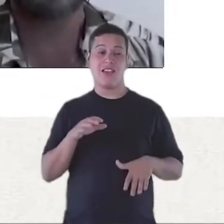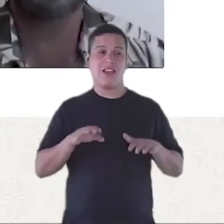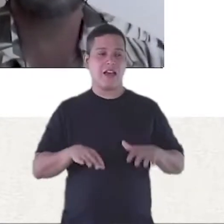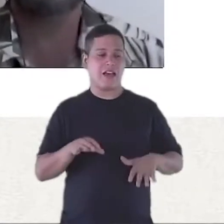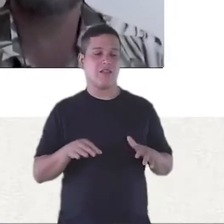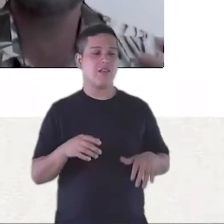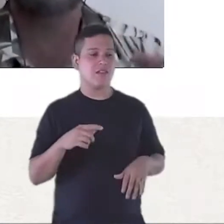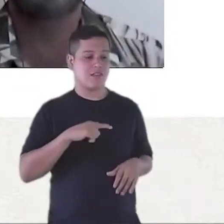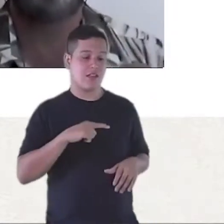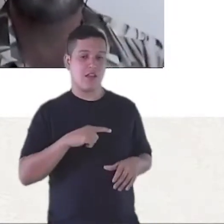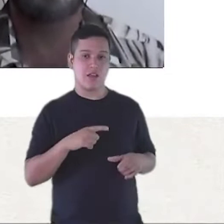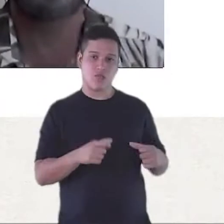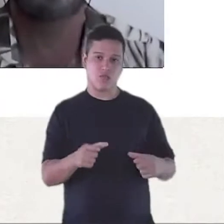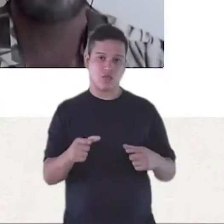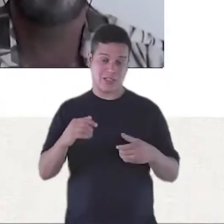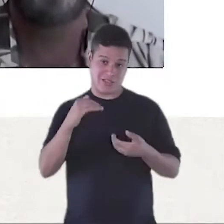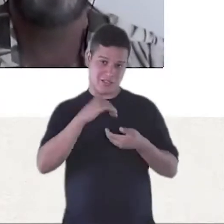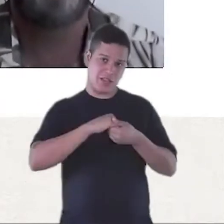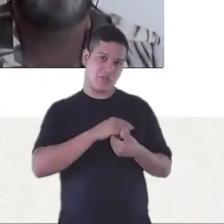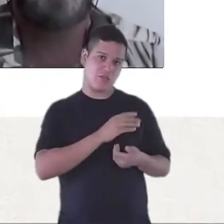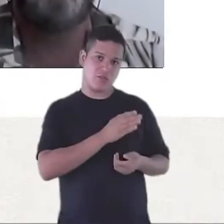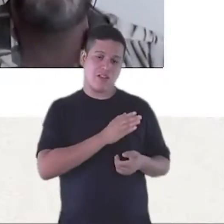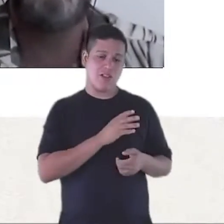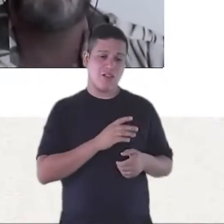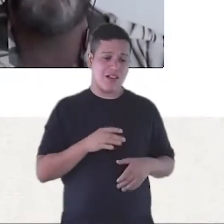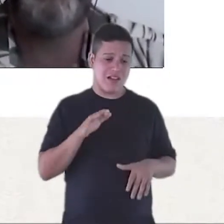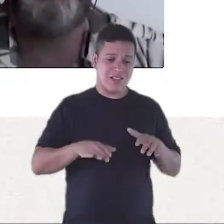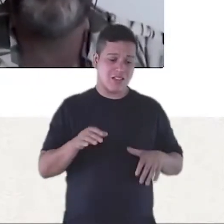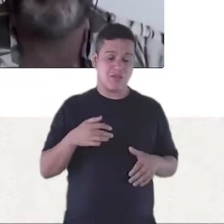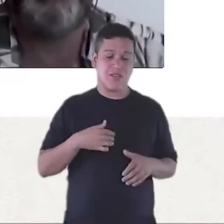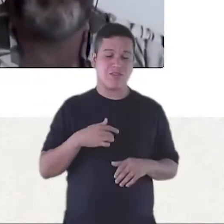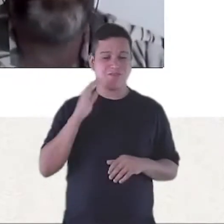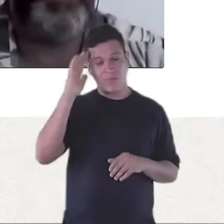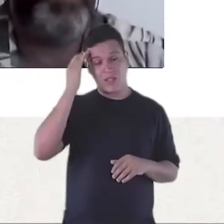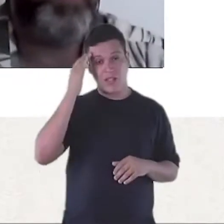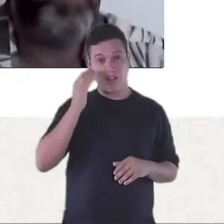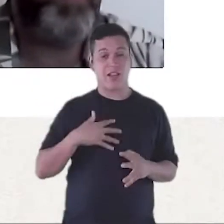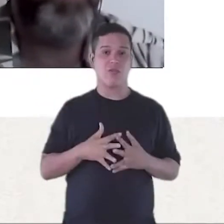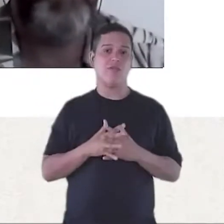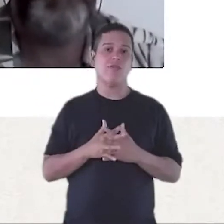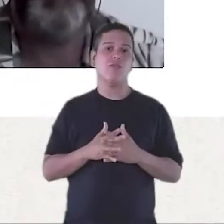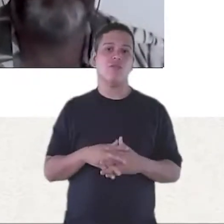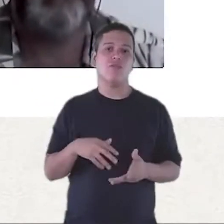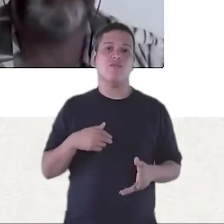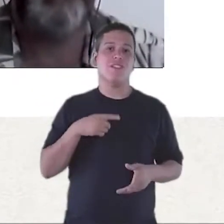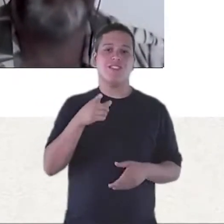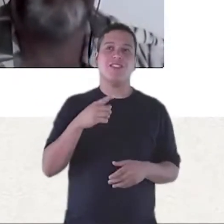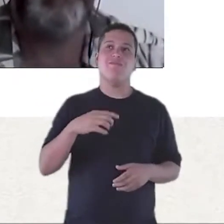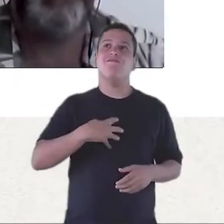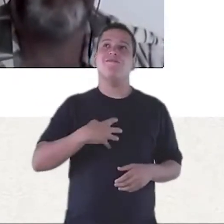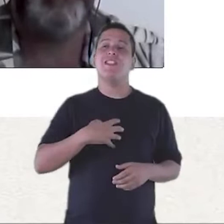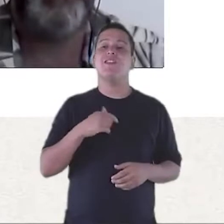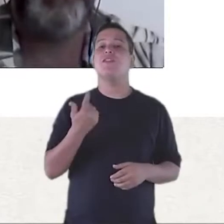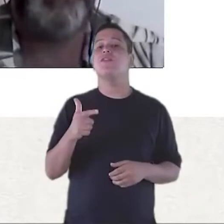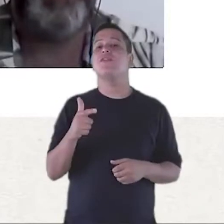Mas mesmo até no nosso coração, não nos sentimos protegidos.